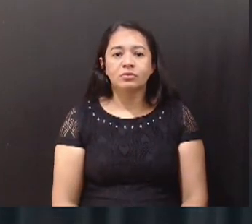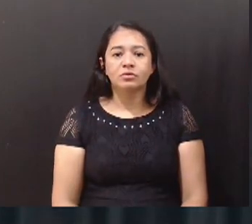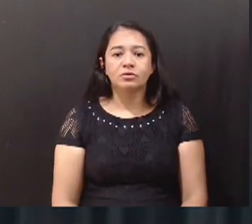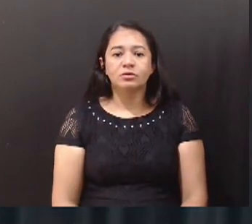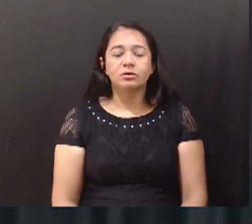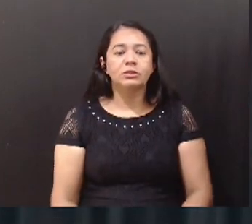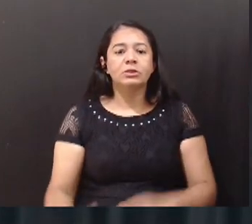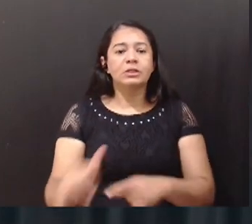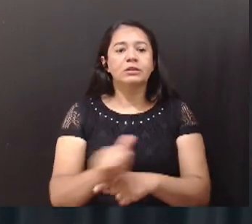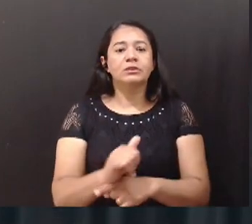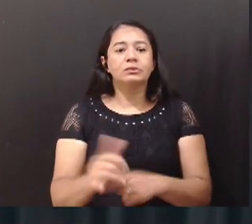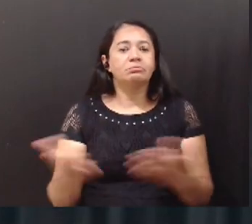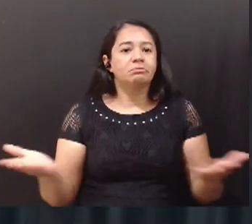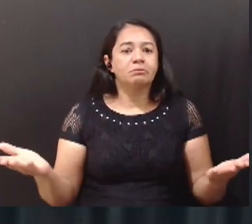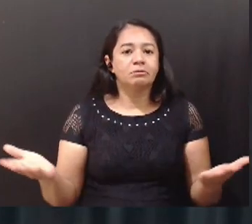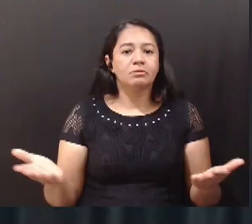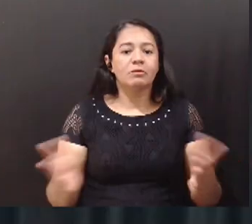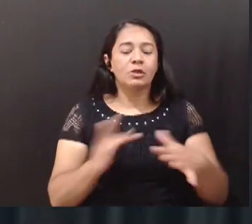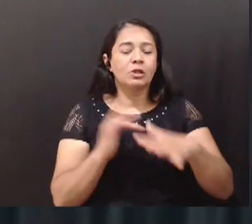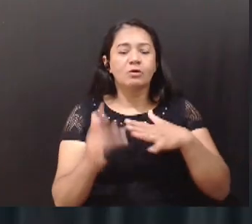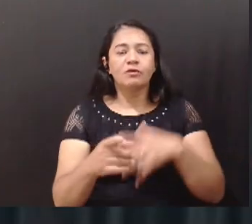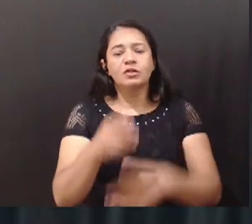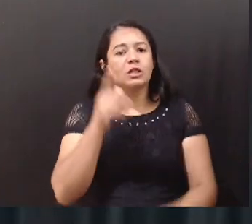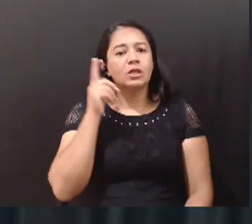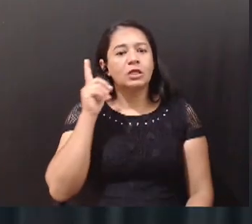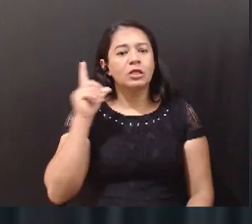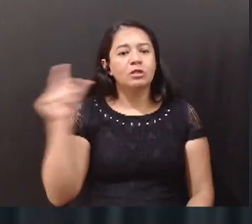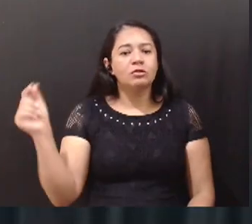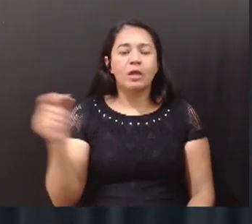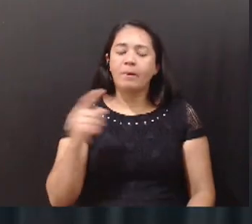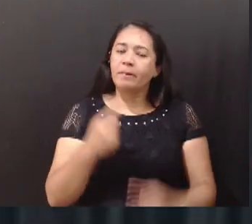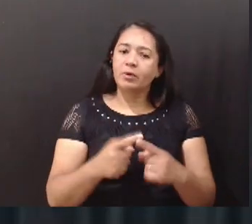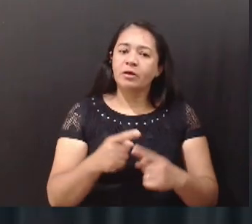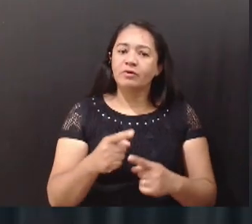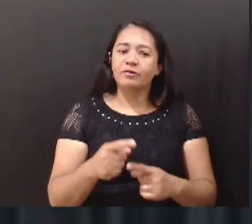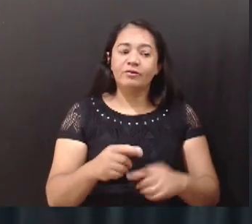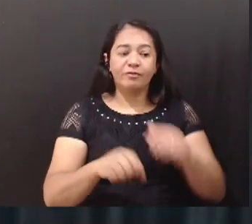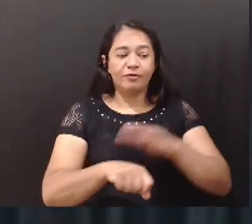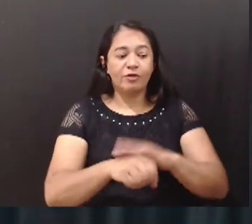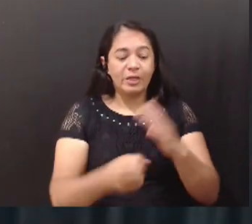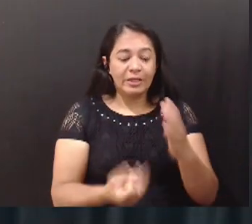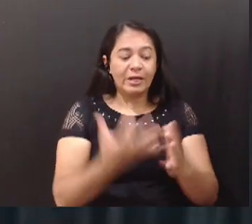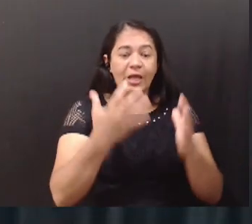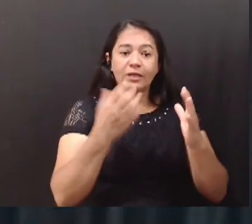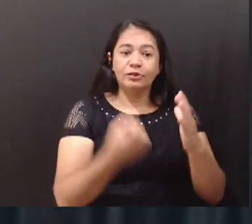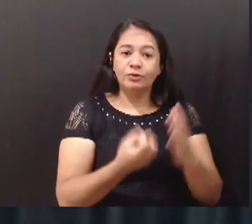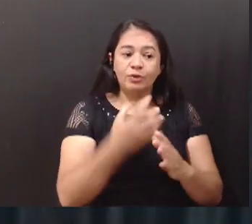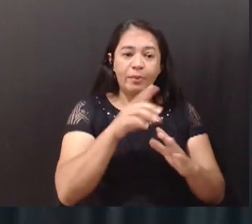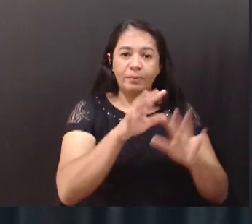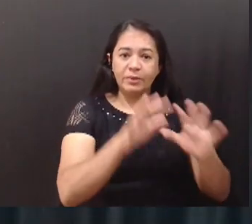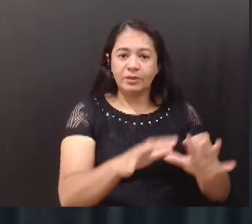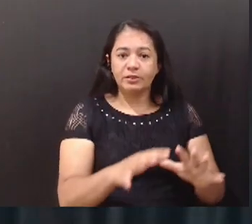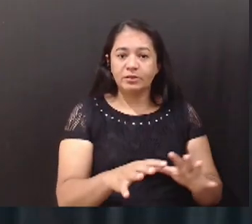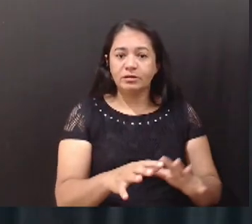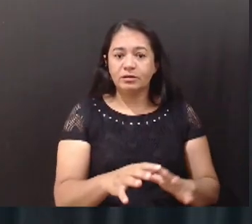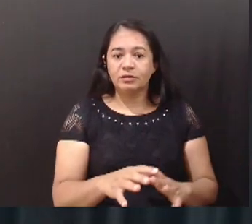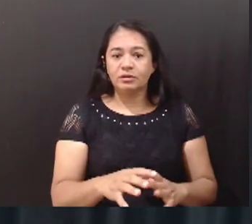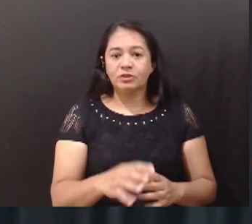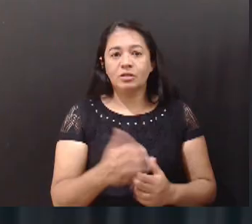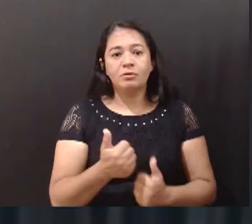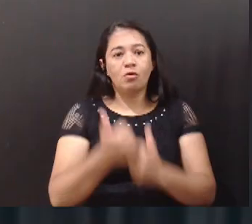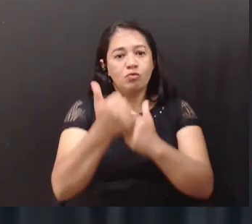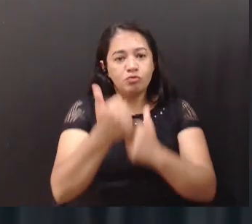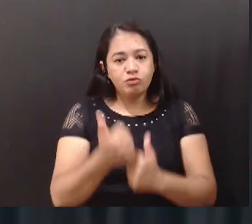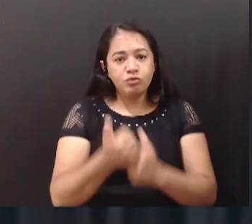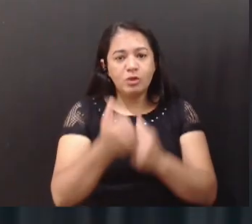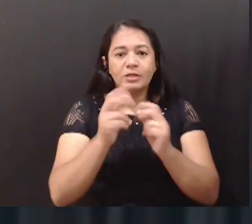instrumentos, digamos assim, de redes sociais? Eles são feitos para você ficar lá. Tem uma coisa que se chama reforçamento intermitente. Então,